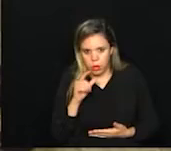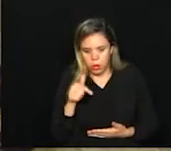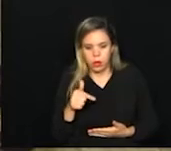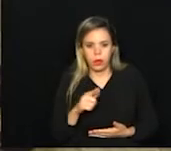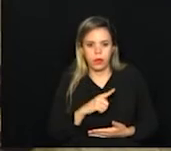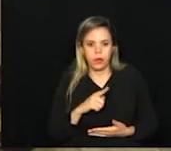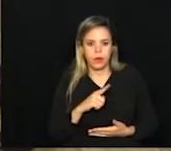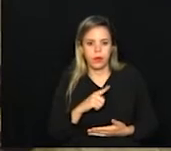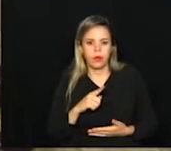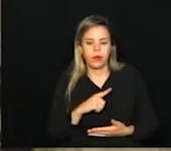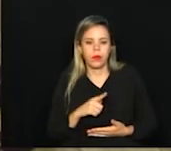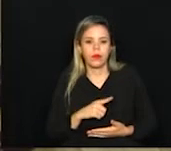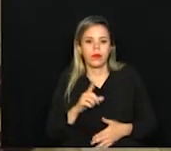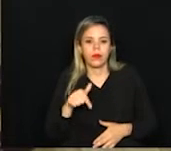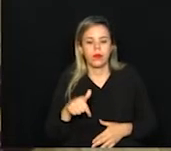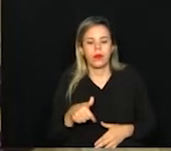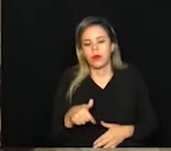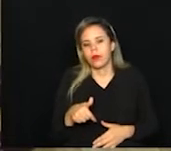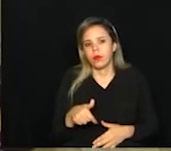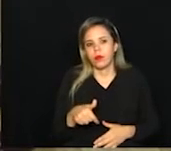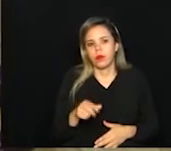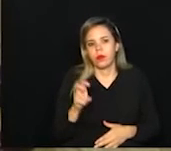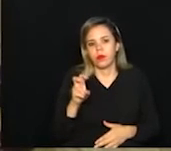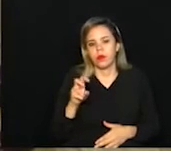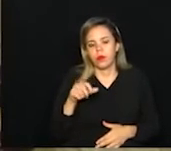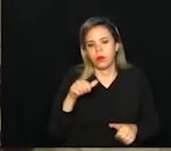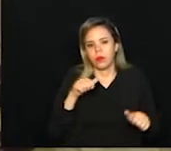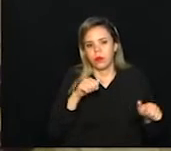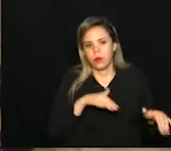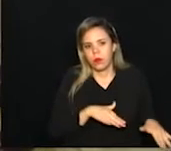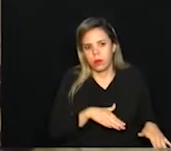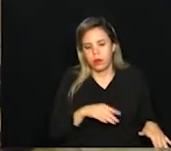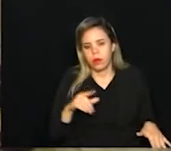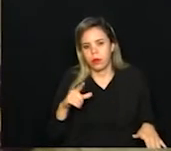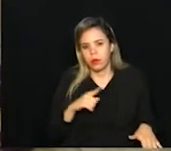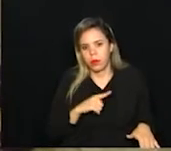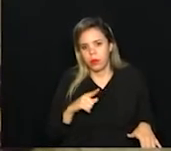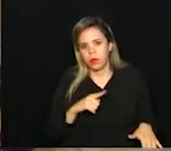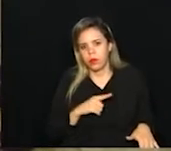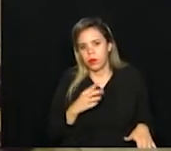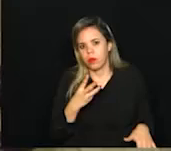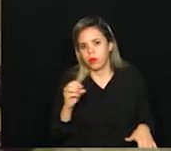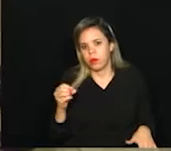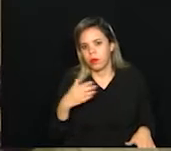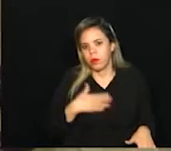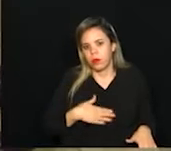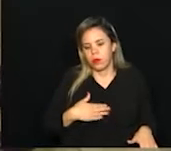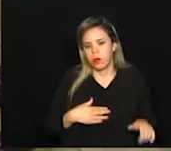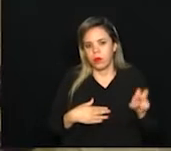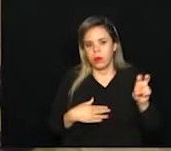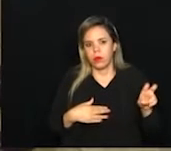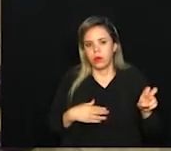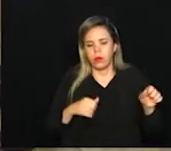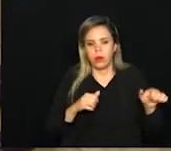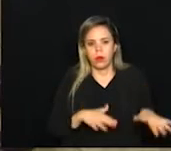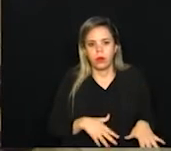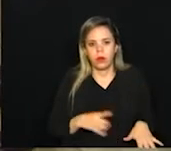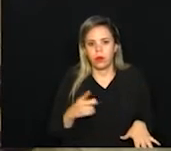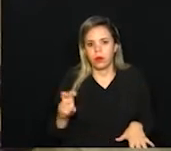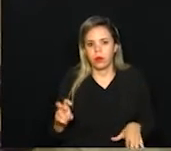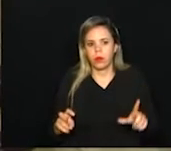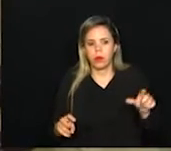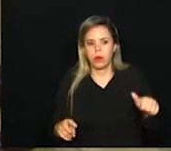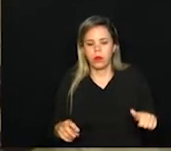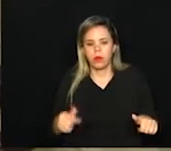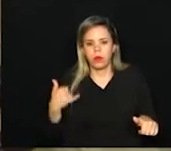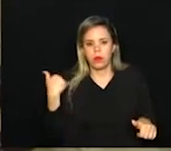nós temos, então, depois, a partir de 5 de setembro, nós temos entre 30 de agosto e 5 de setembro, entre 15 e 17